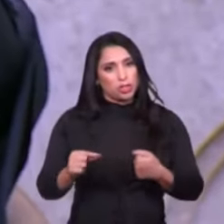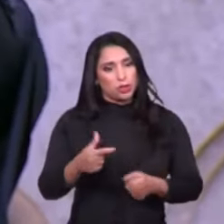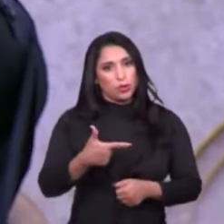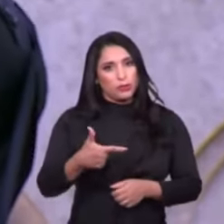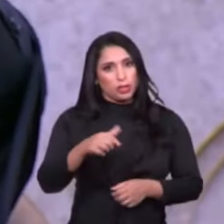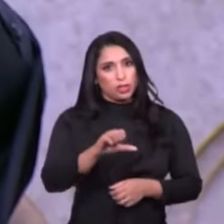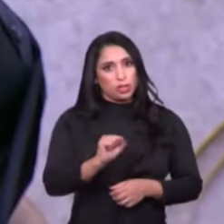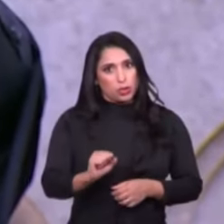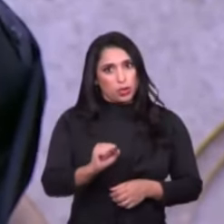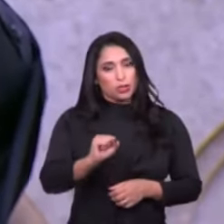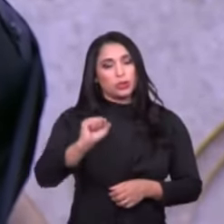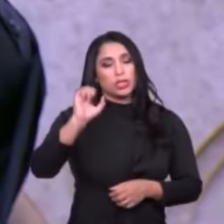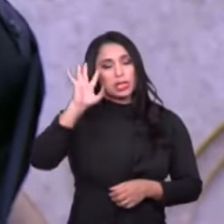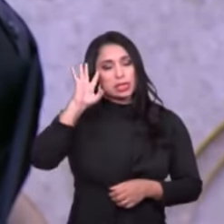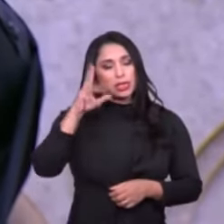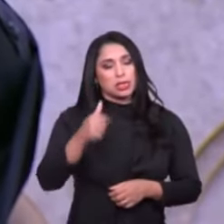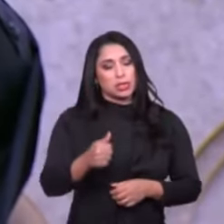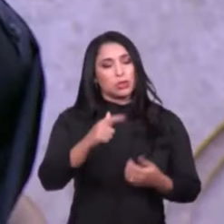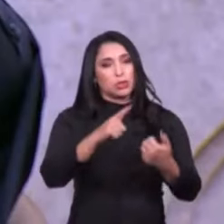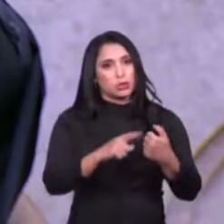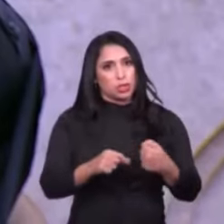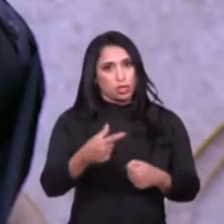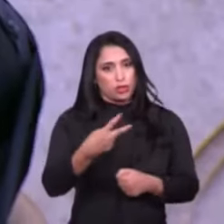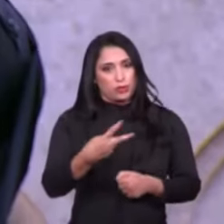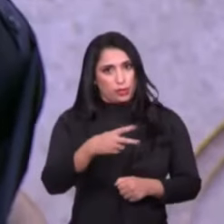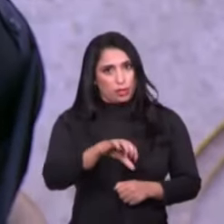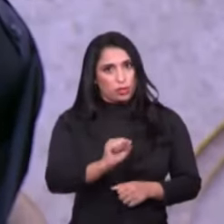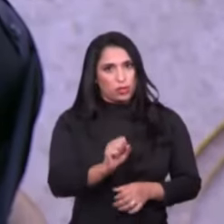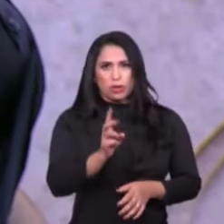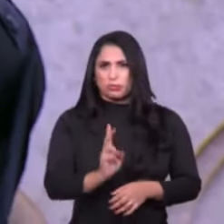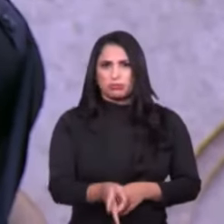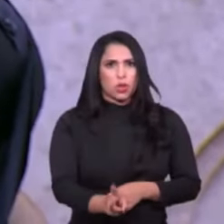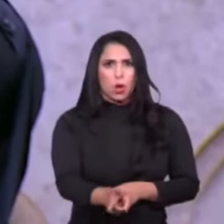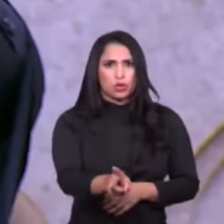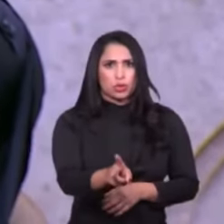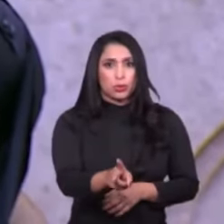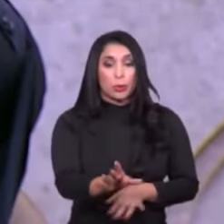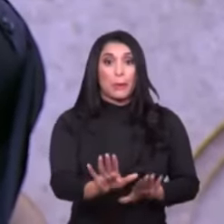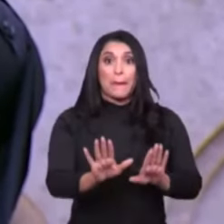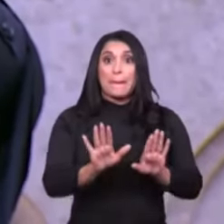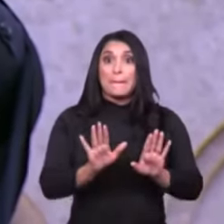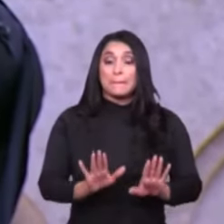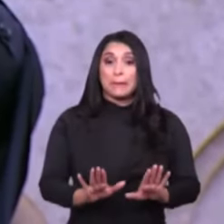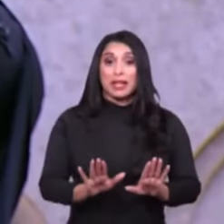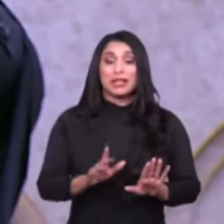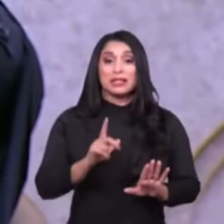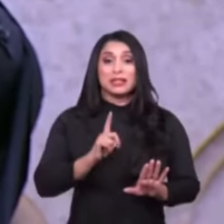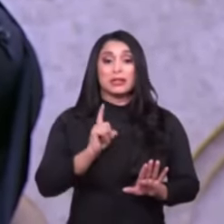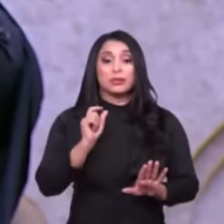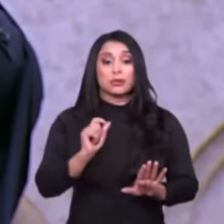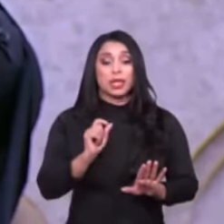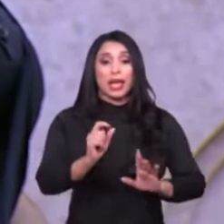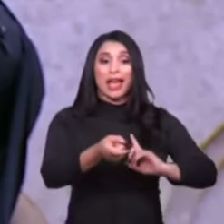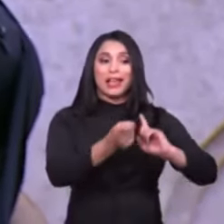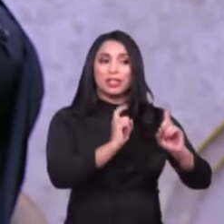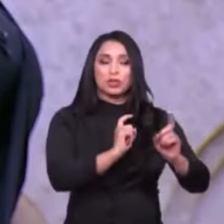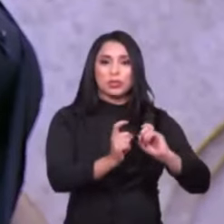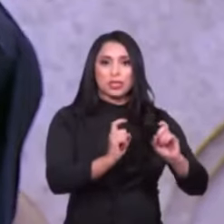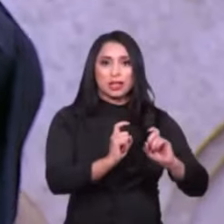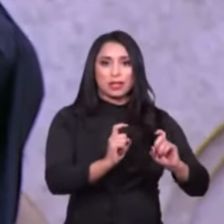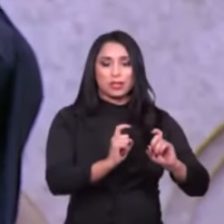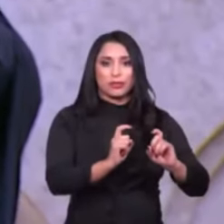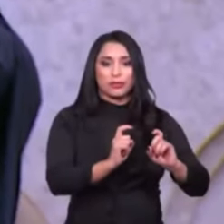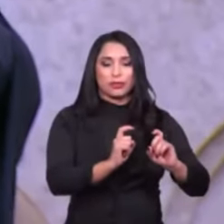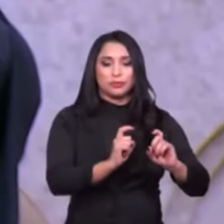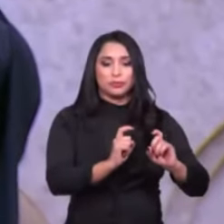28 continuam valendo, mas são consideradas sanções administrativas